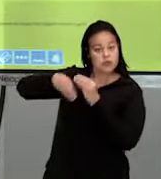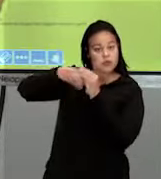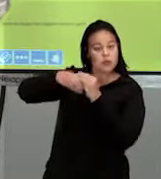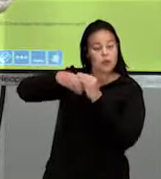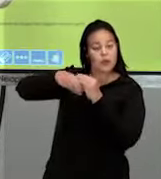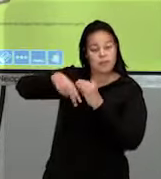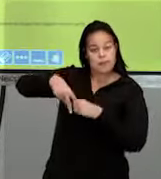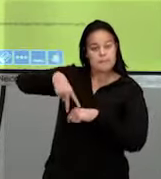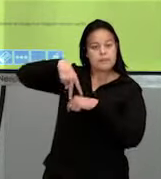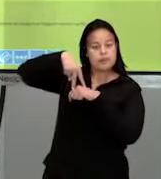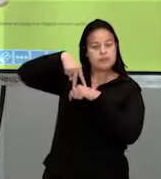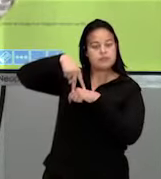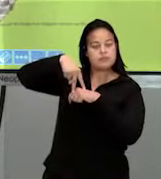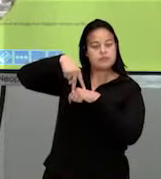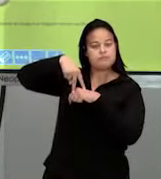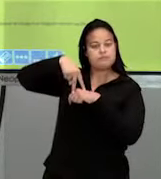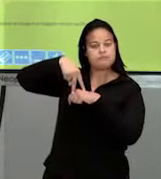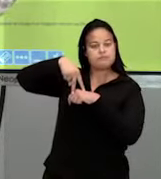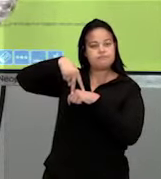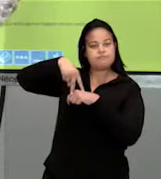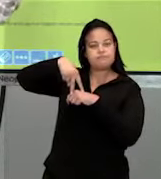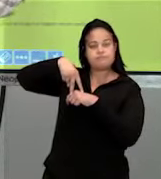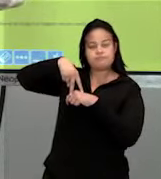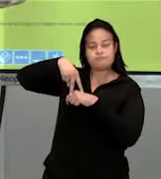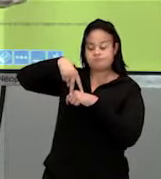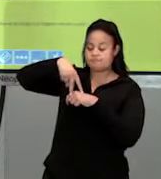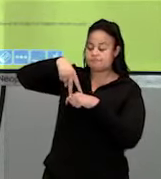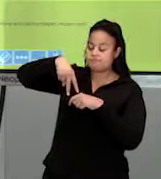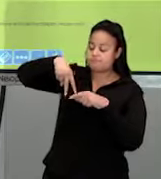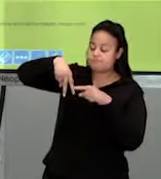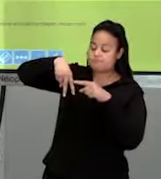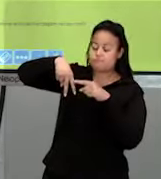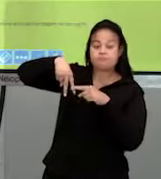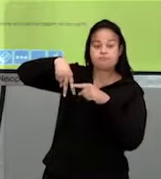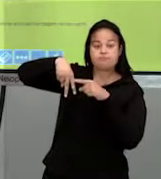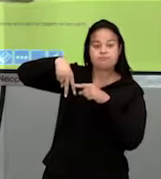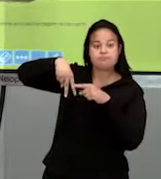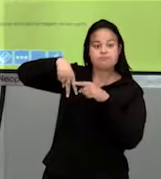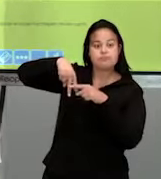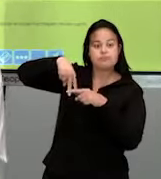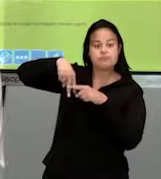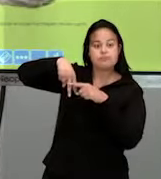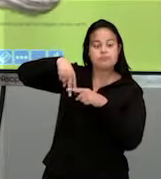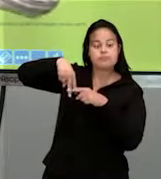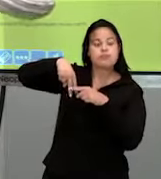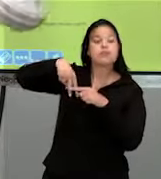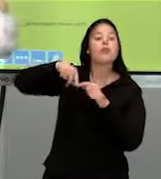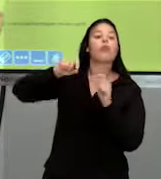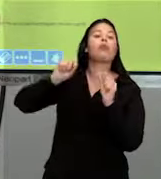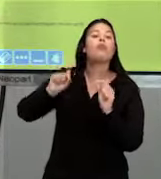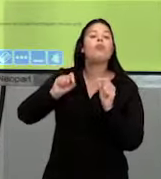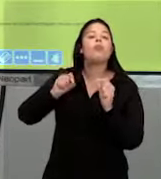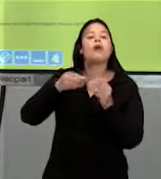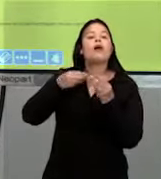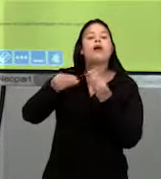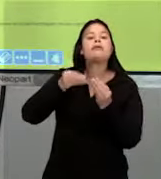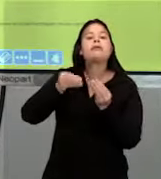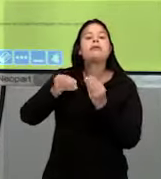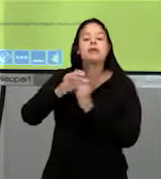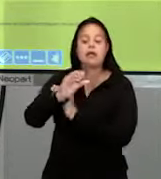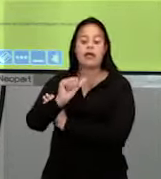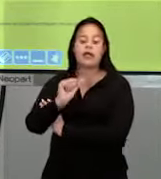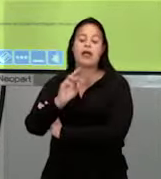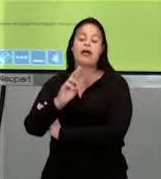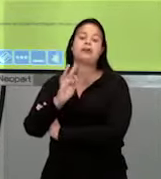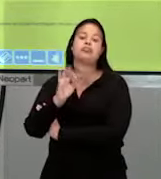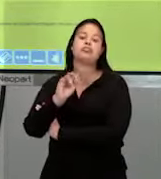perna. Entre o encontro desses ossos existe a cartilagem do joelho. E qual